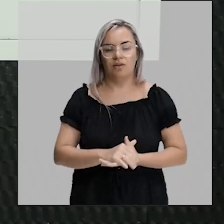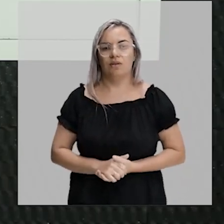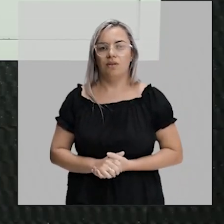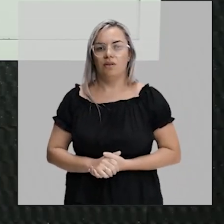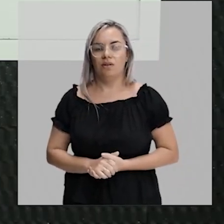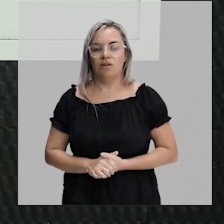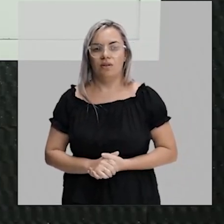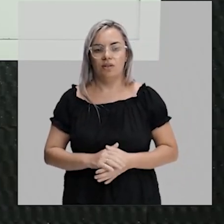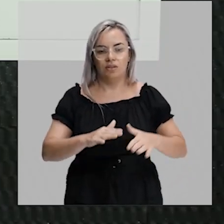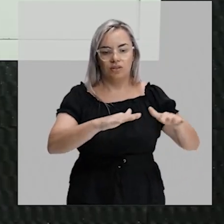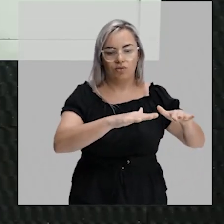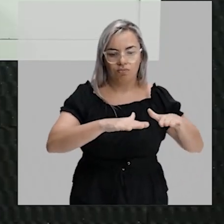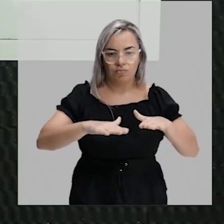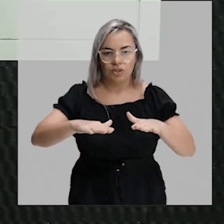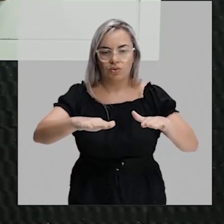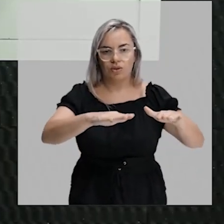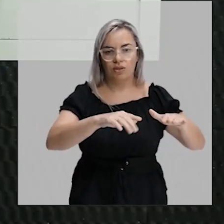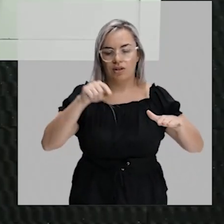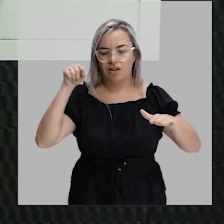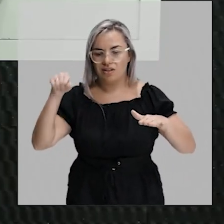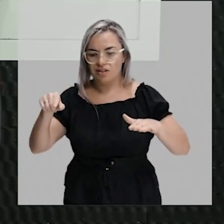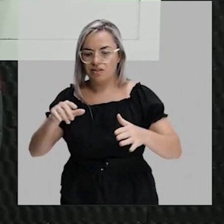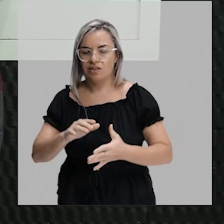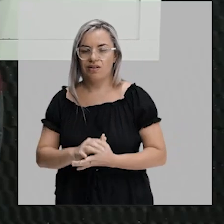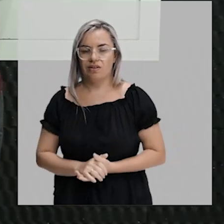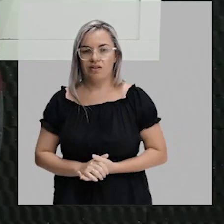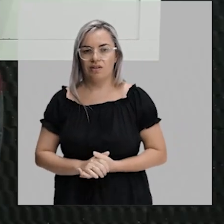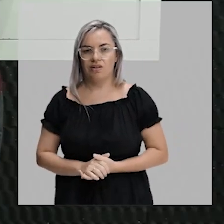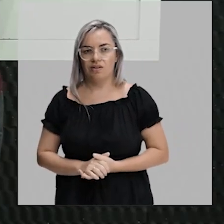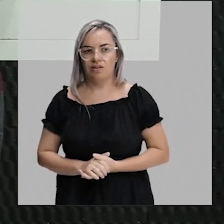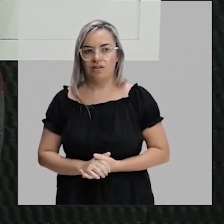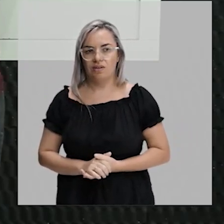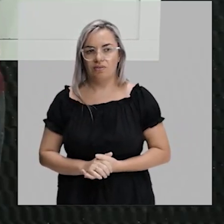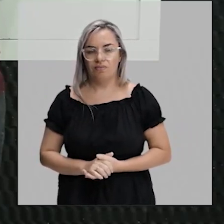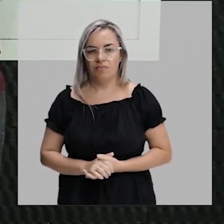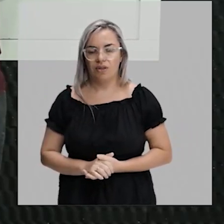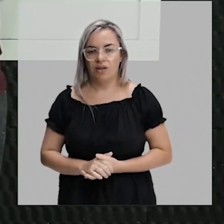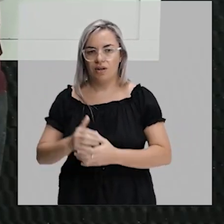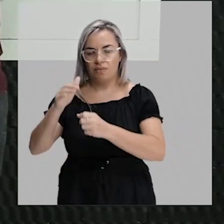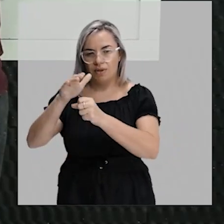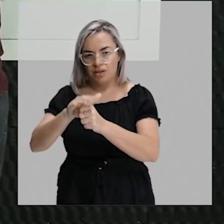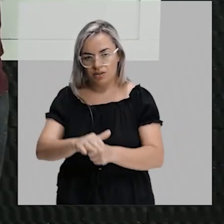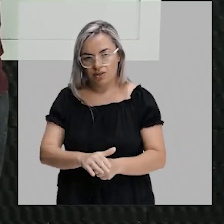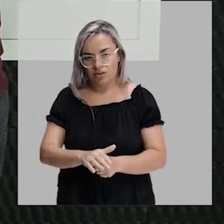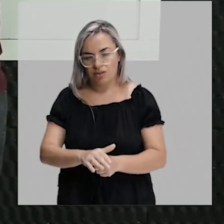proporcionais. Neste caso, serão grandezas inversamente proporcionais.